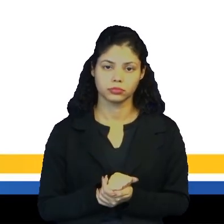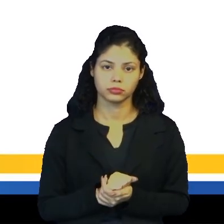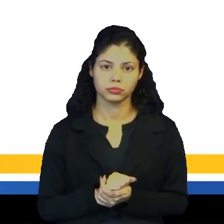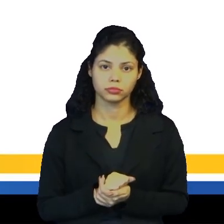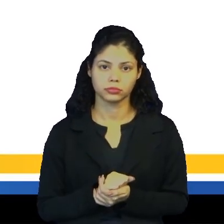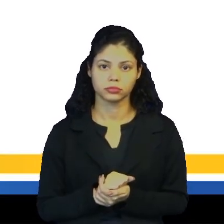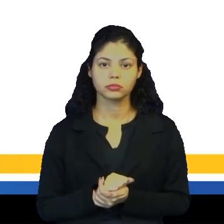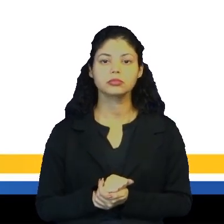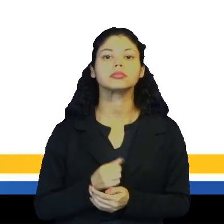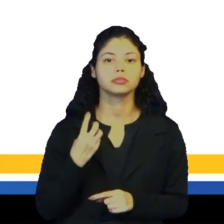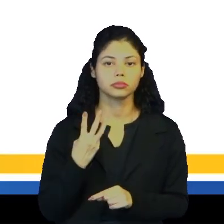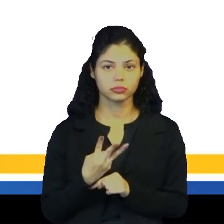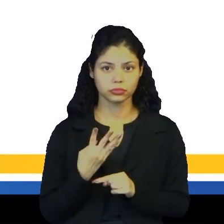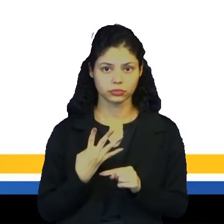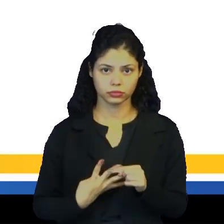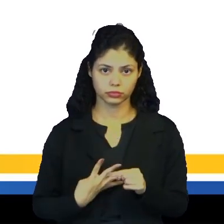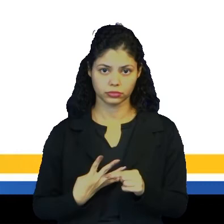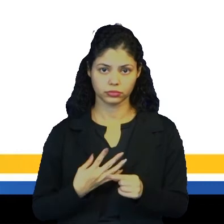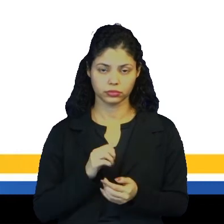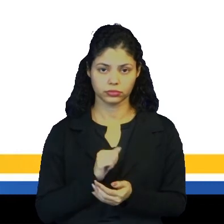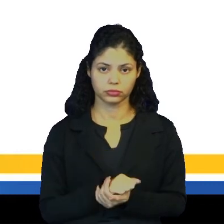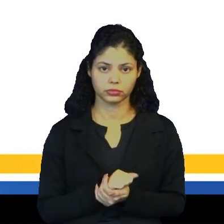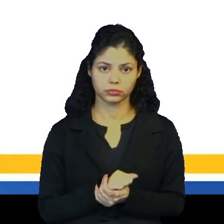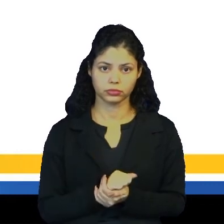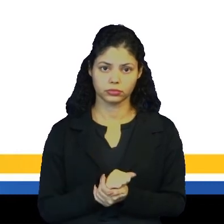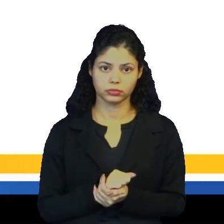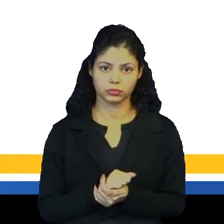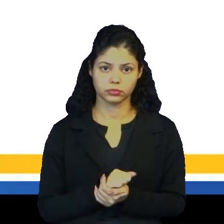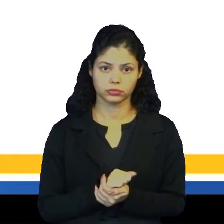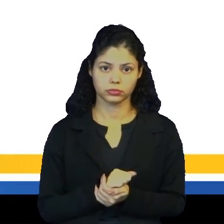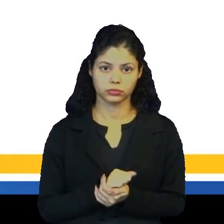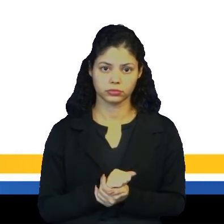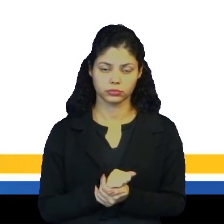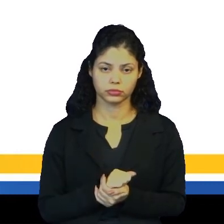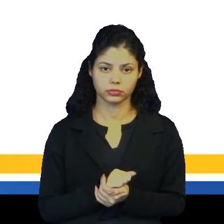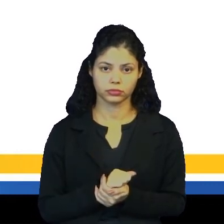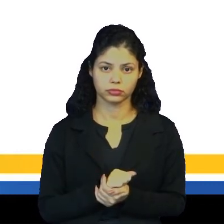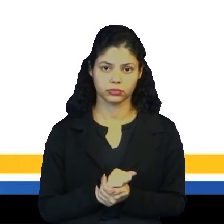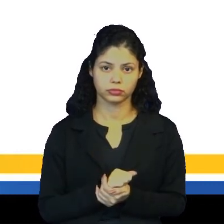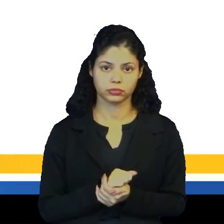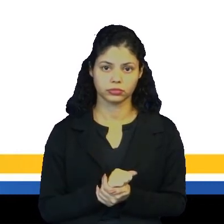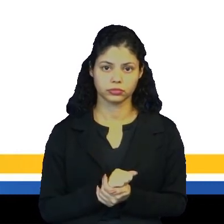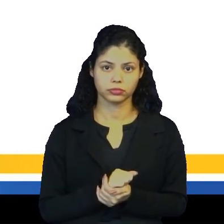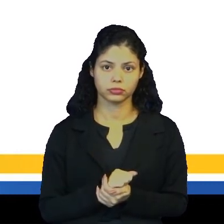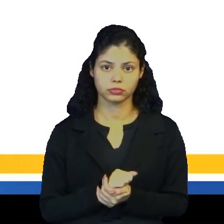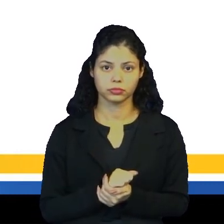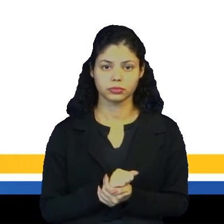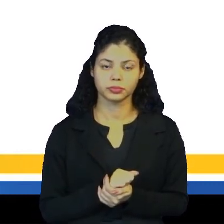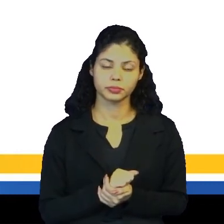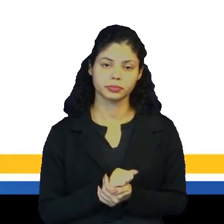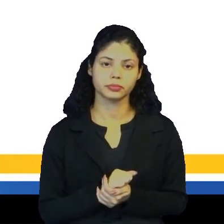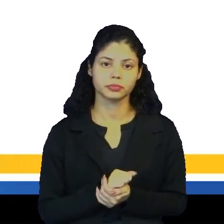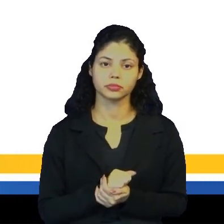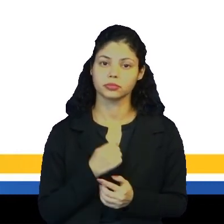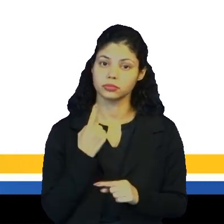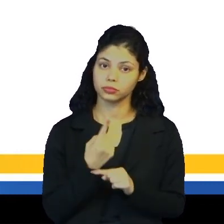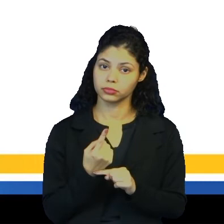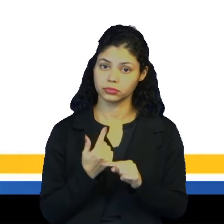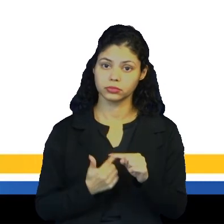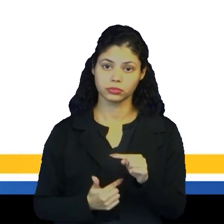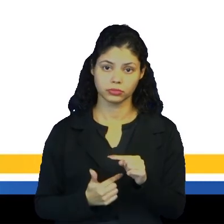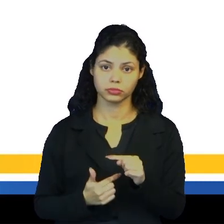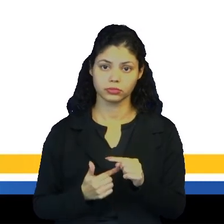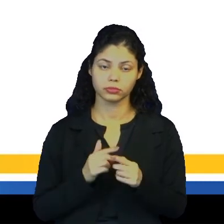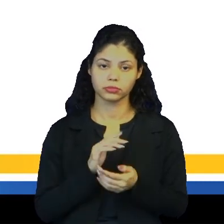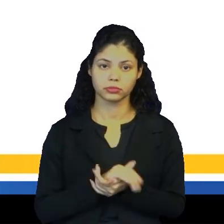1 quilo de carne e Silvia comprou 3/4 de 1 quilo de carne, certo? Já a Marta